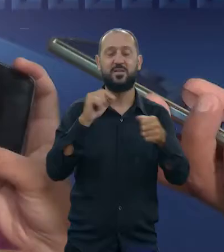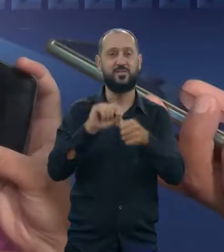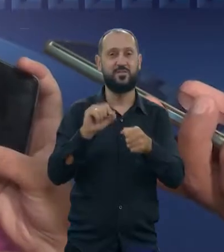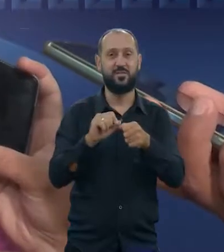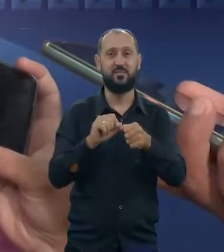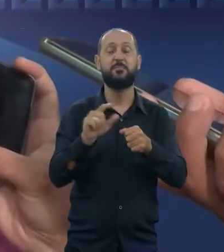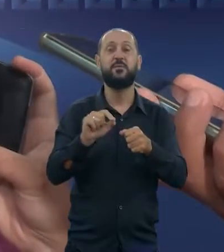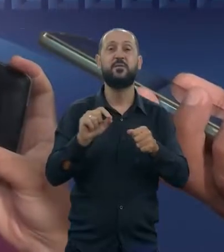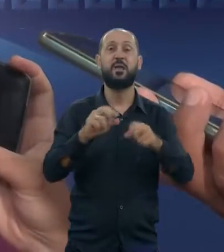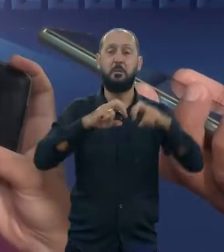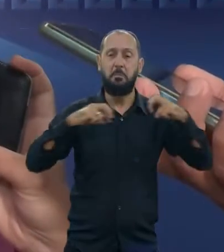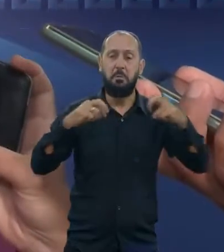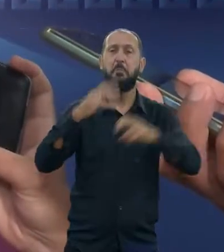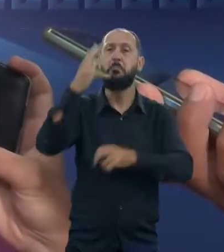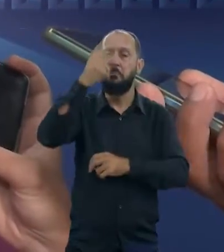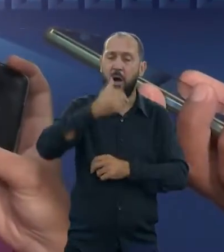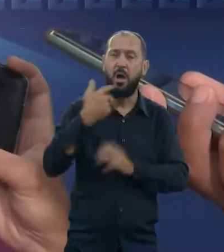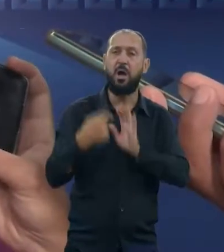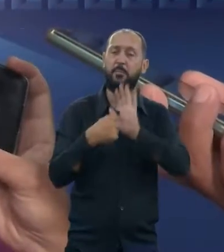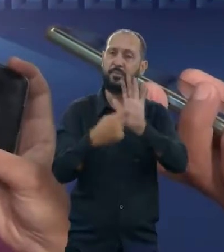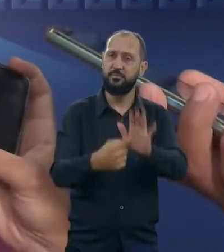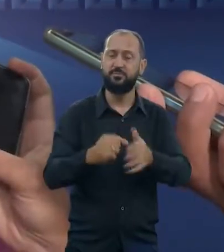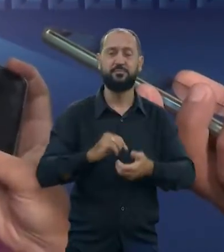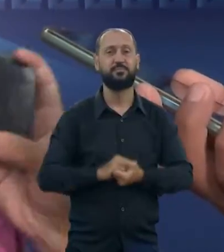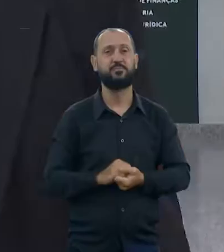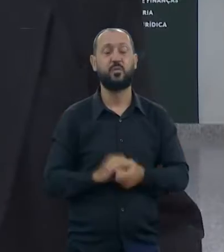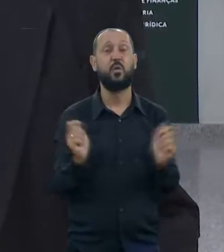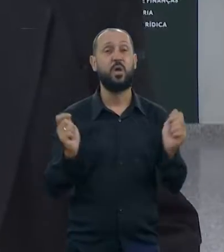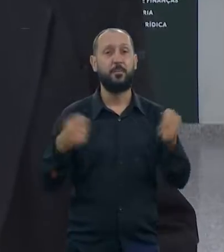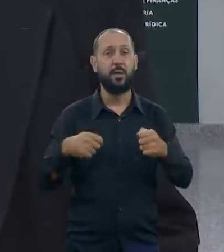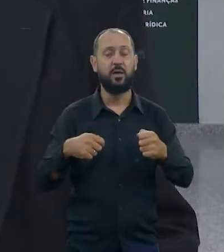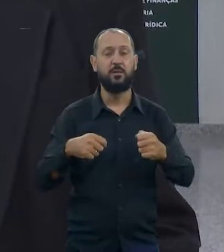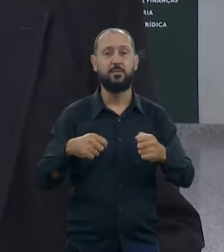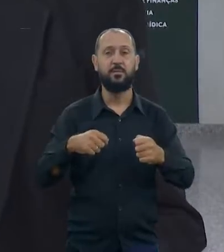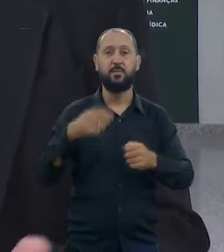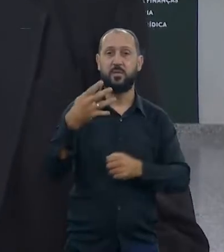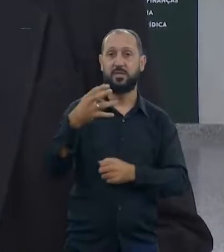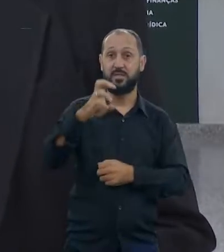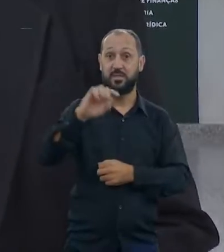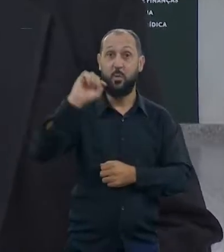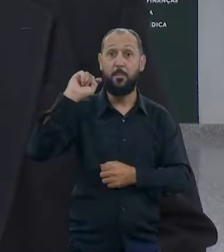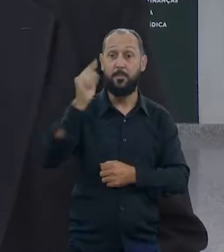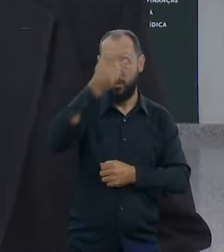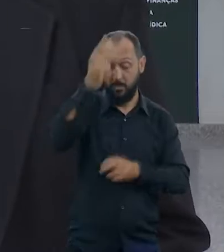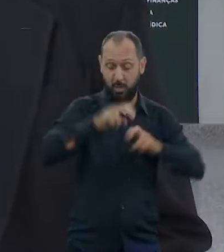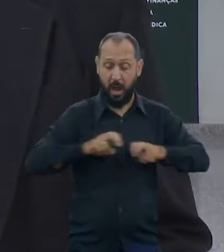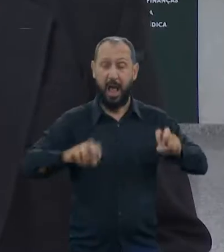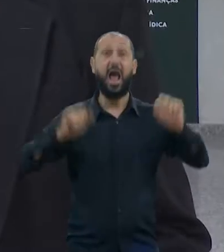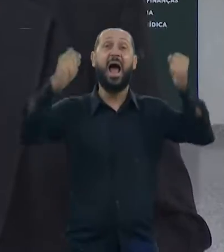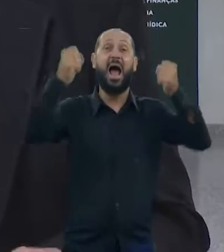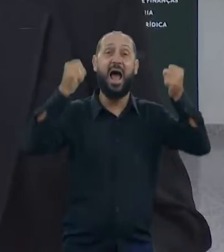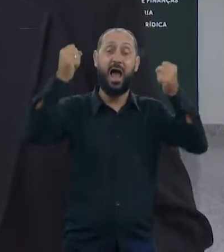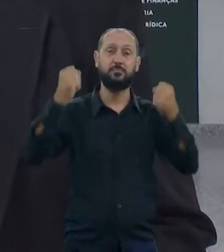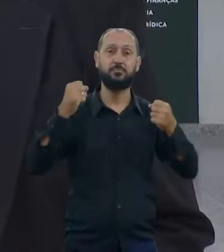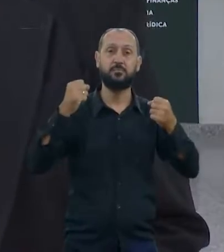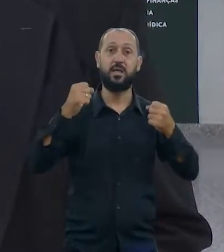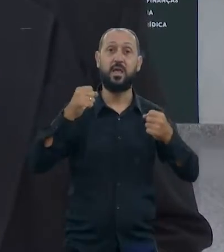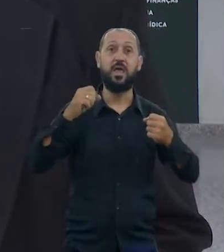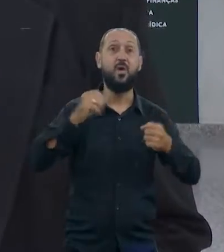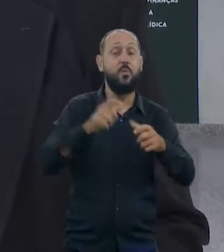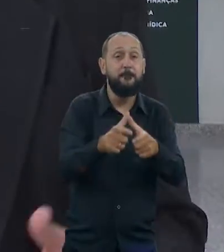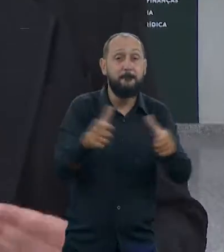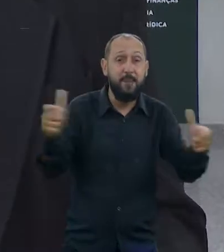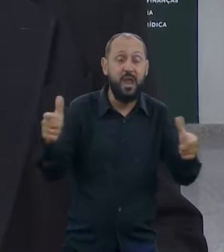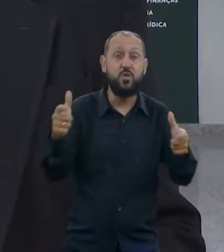precisam também ser feitas, até para ficar um equipamento bonito, apresentável. Com capacidade para 45 mil torcedores, o Morenão é o